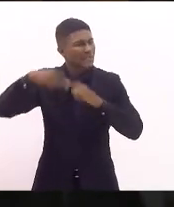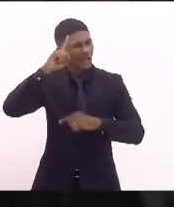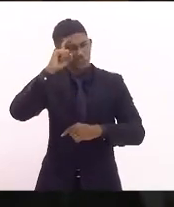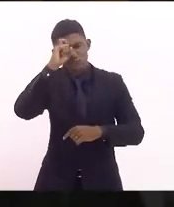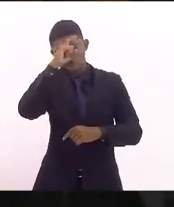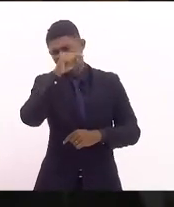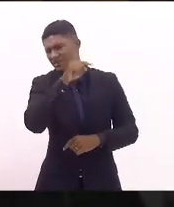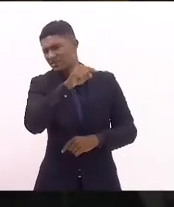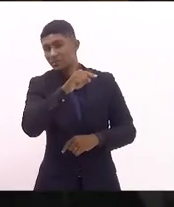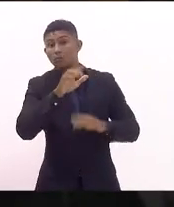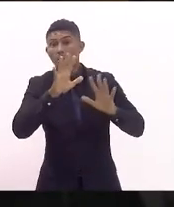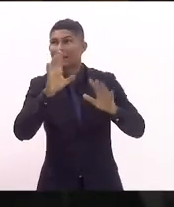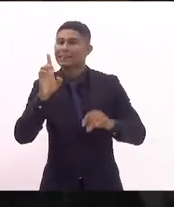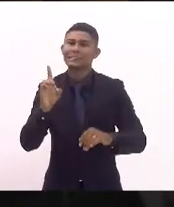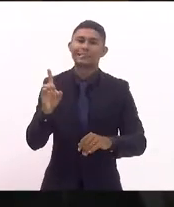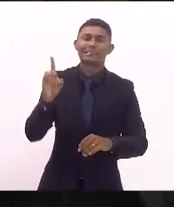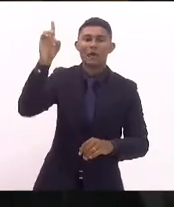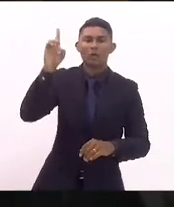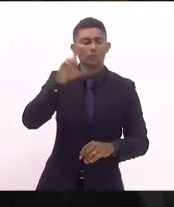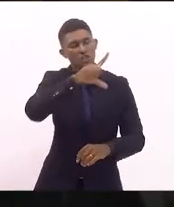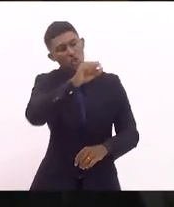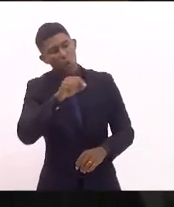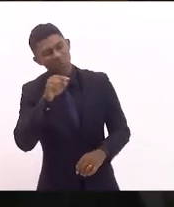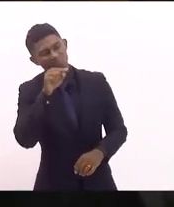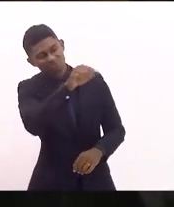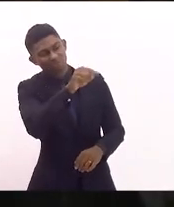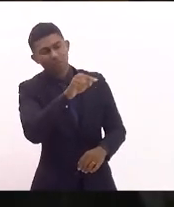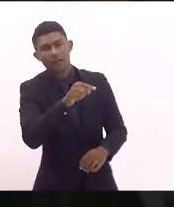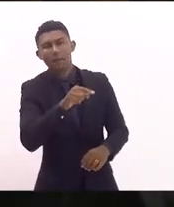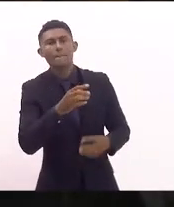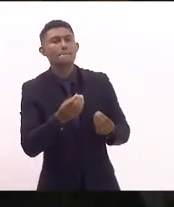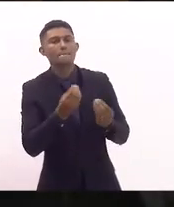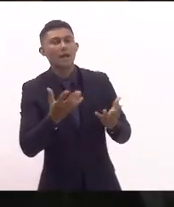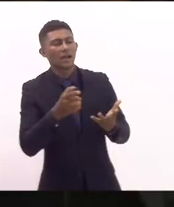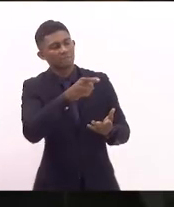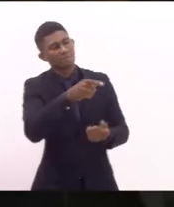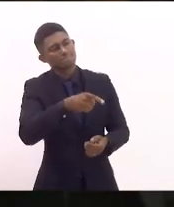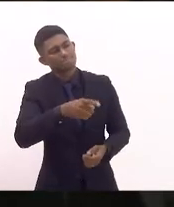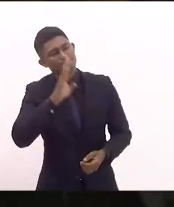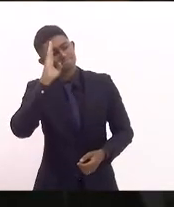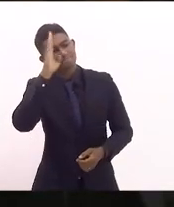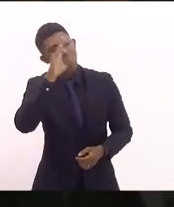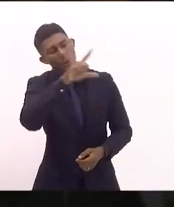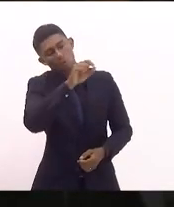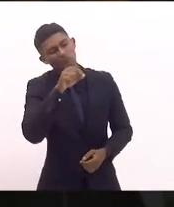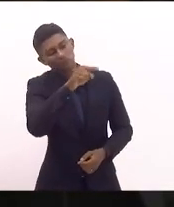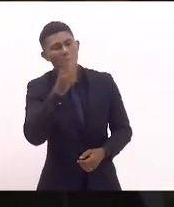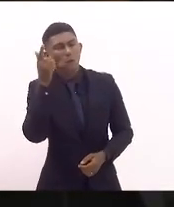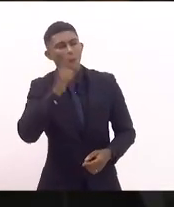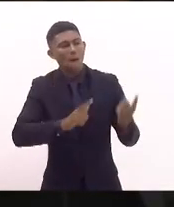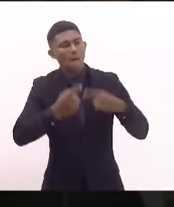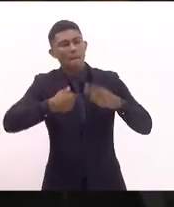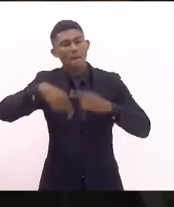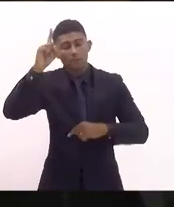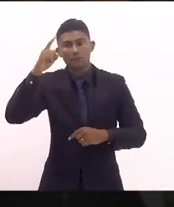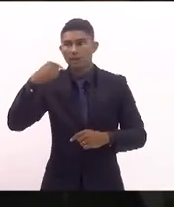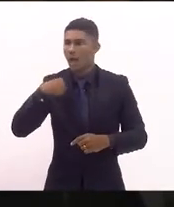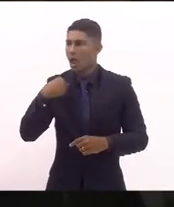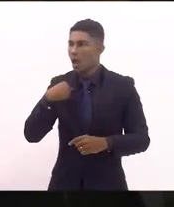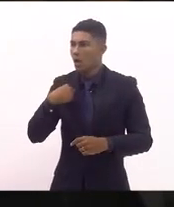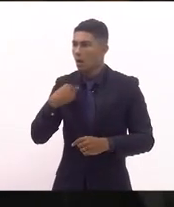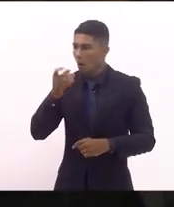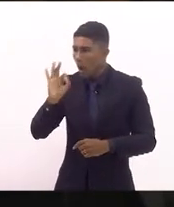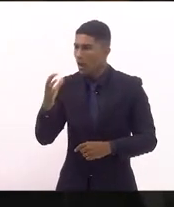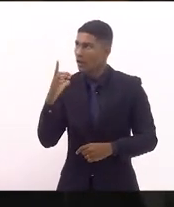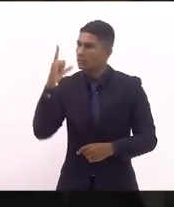que Deus os utiliza como ponta de lança para realizar grandes feitos, e que eu seria um deles.